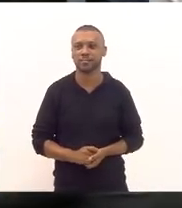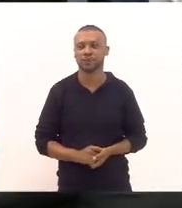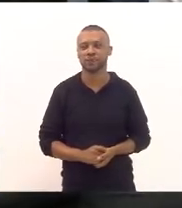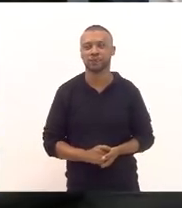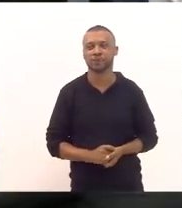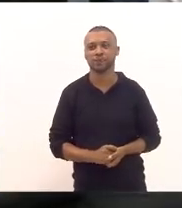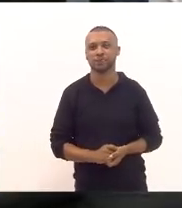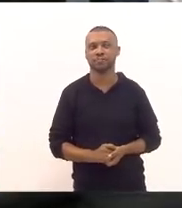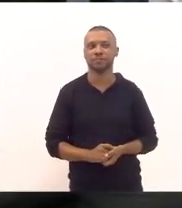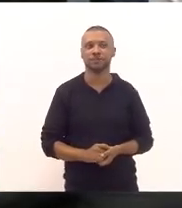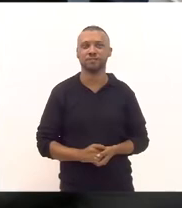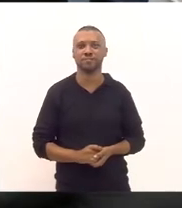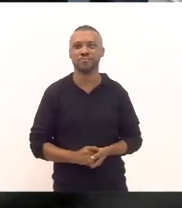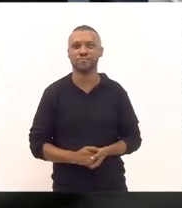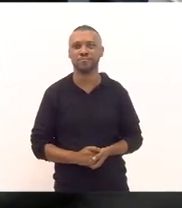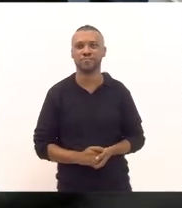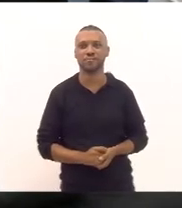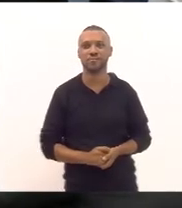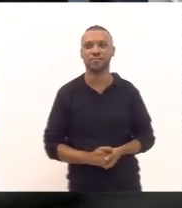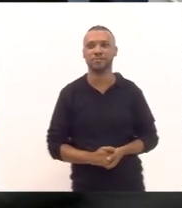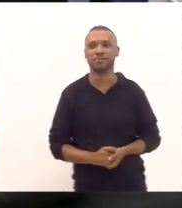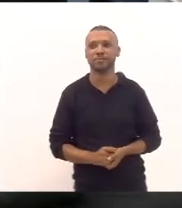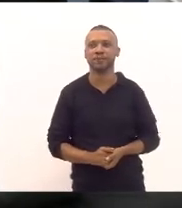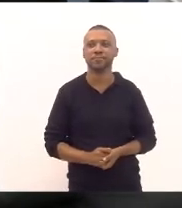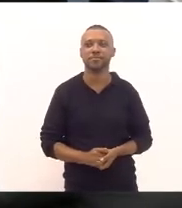oi oi